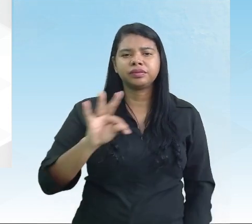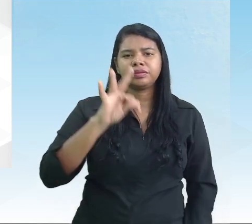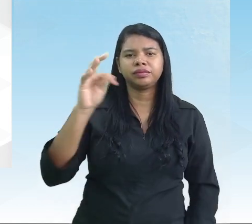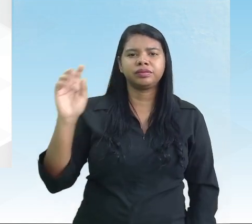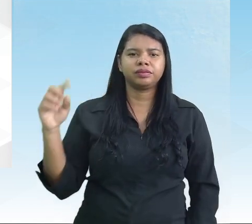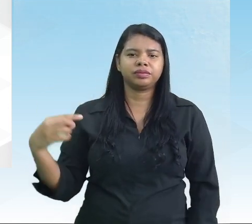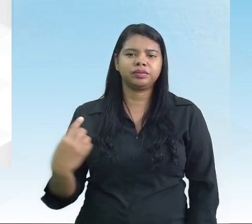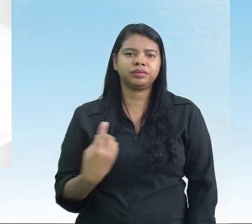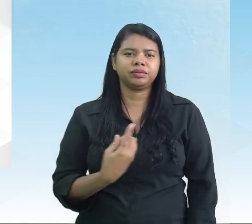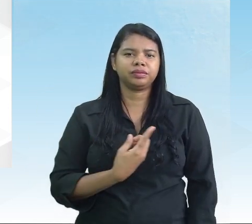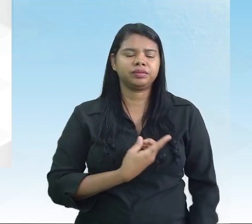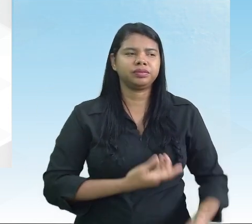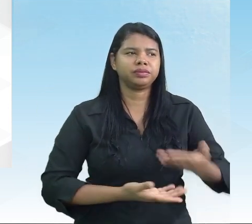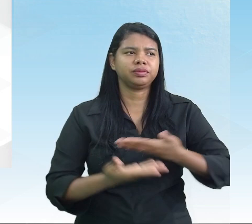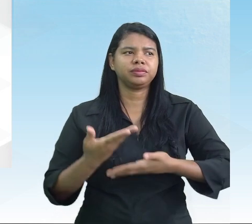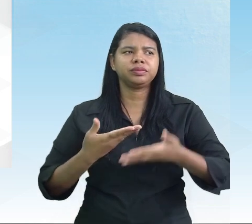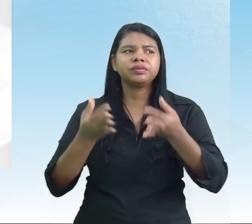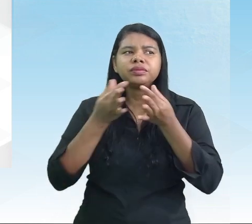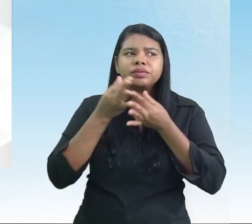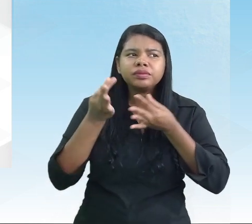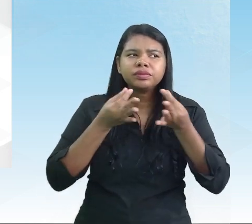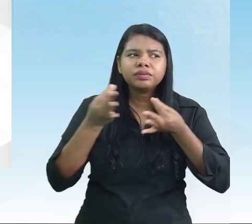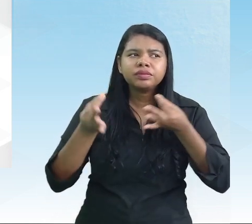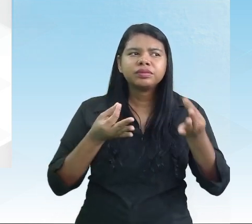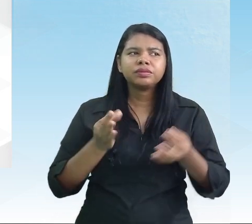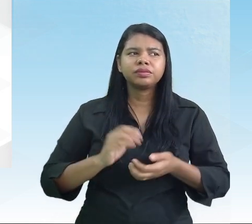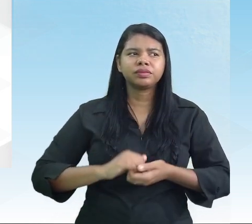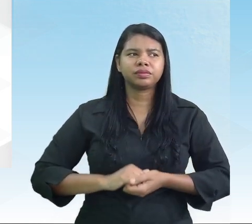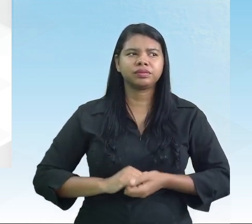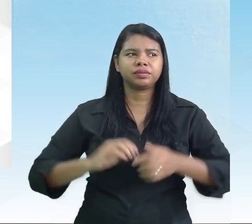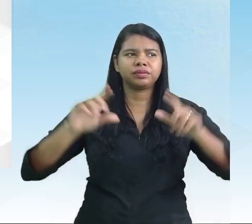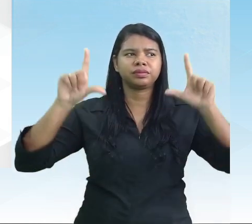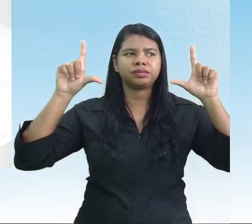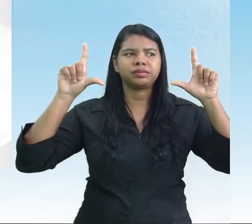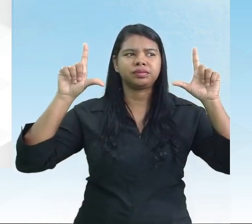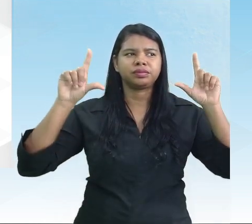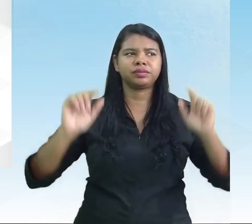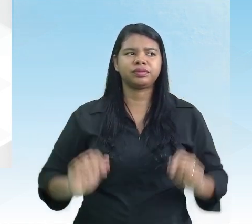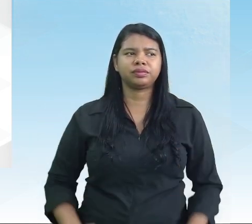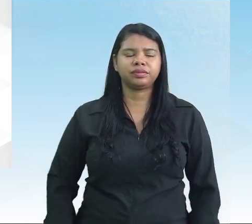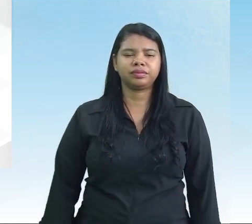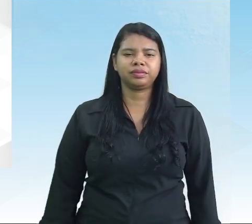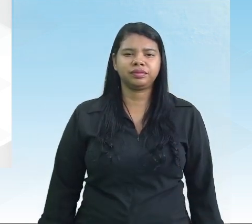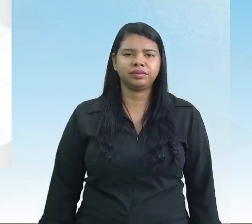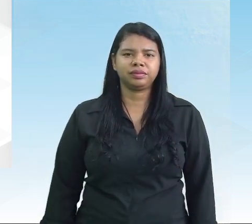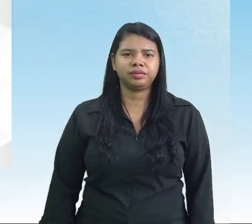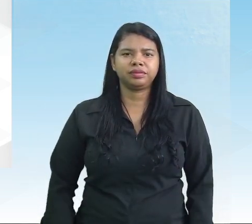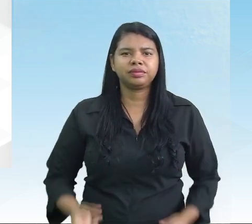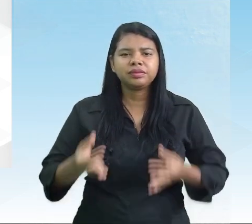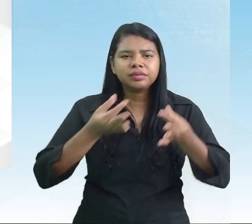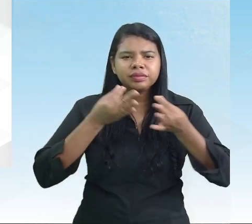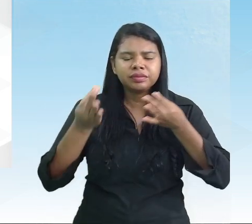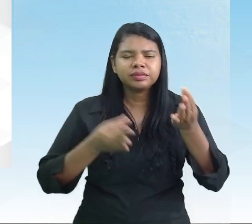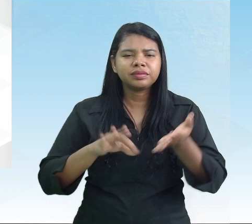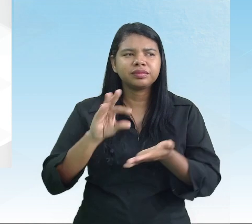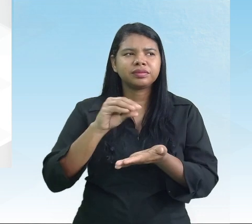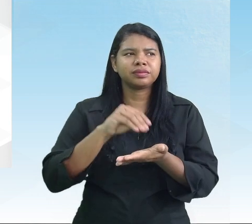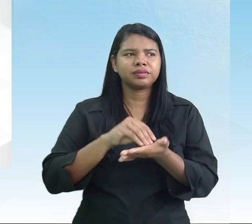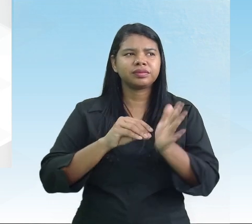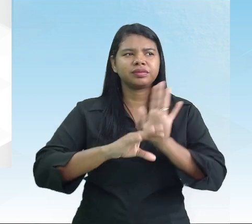utilizamos argumentos. Quais são os tipos de argumentos? Vamos ver na tela, por favor, tela cheia. Os argumentos que compõem um